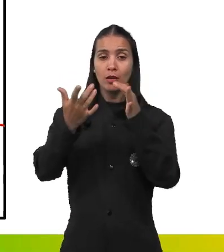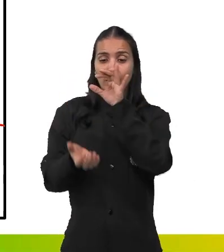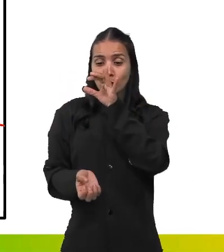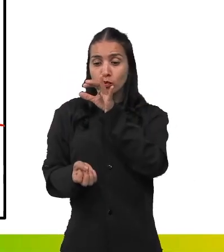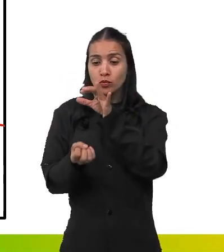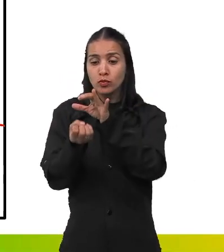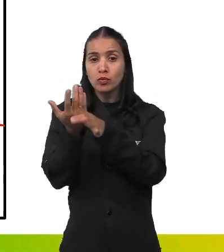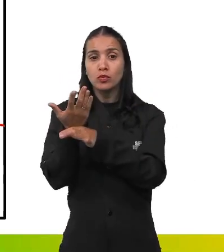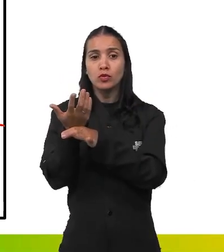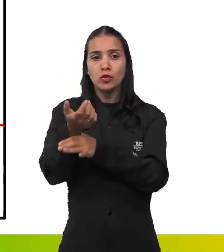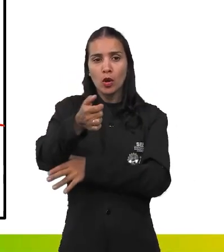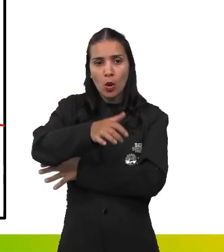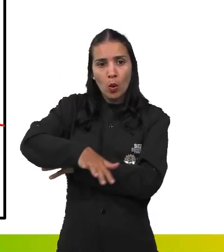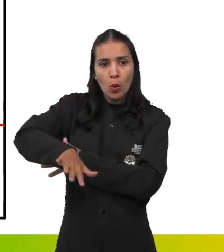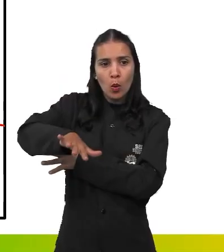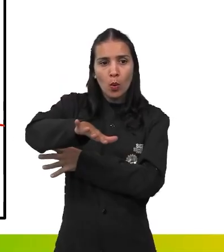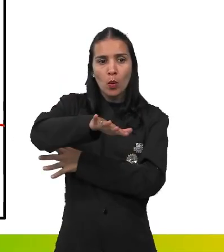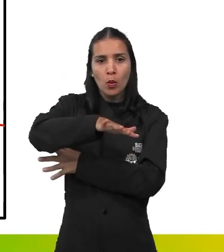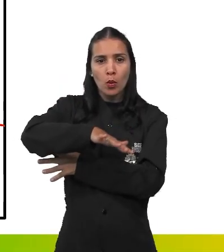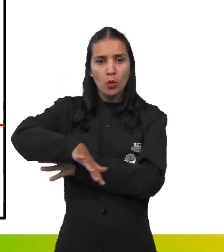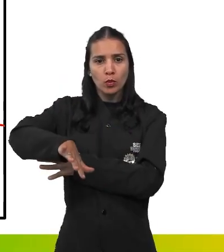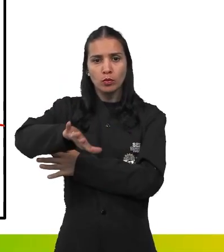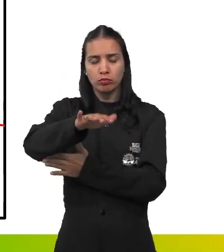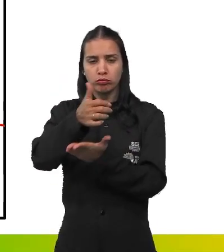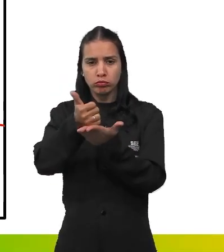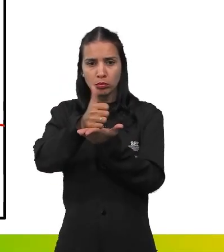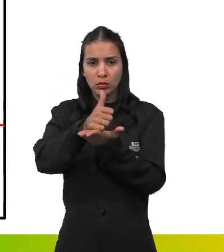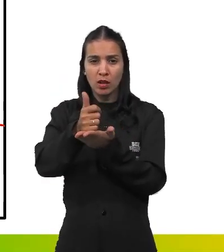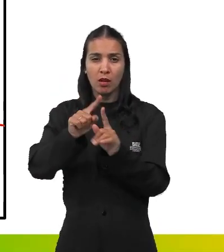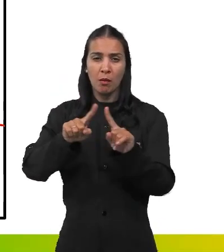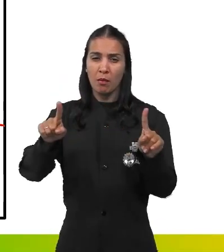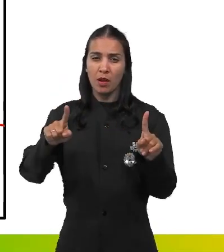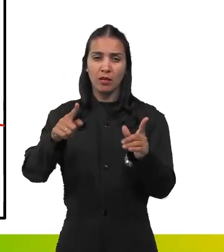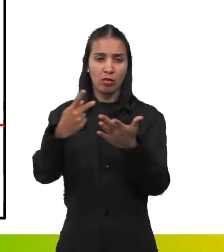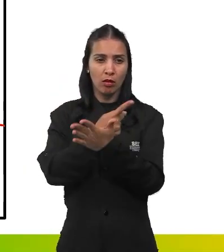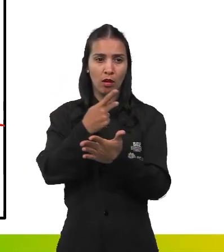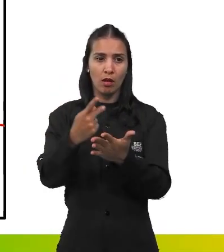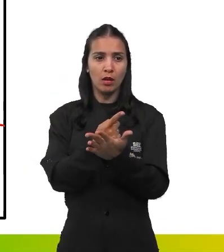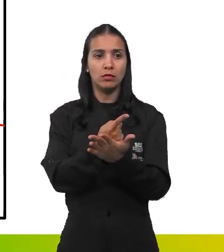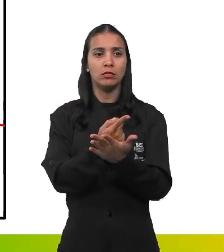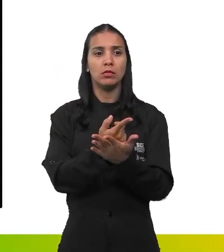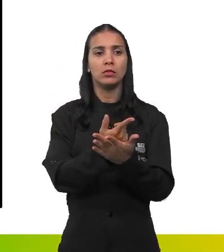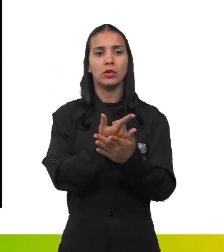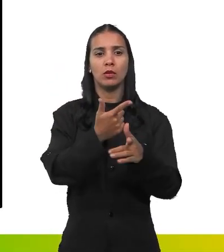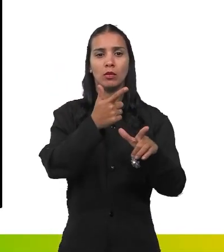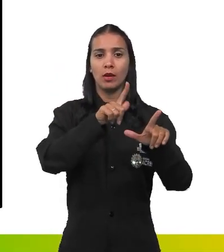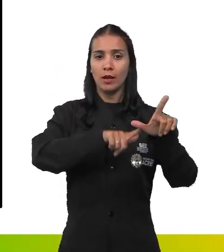é exclusivamente, então, correta a letra C.